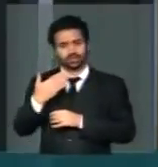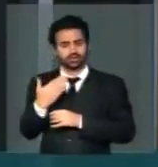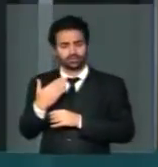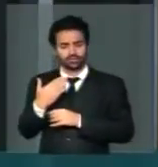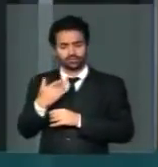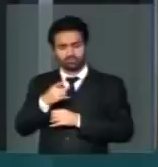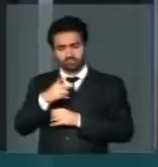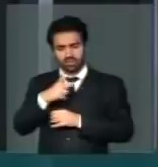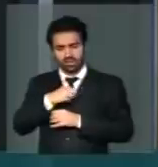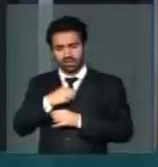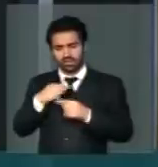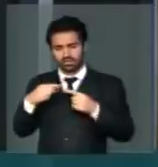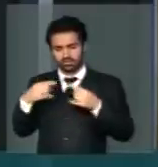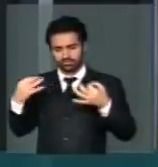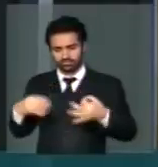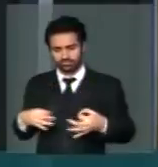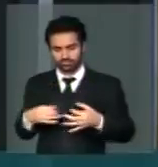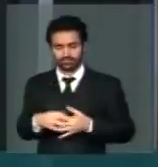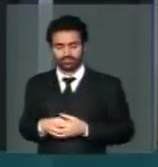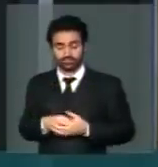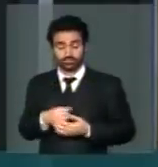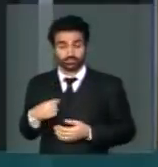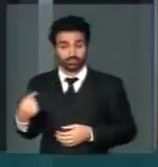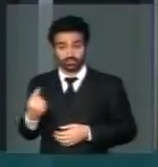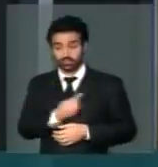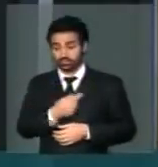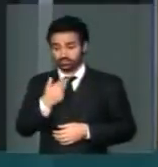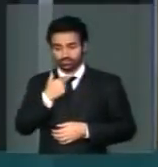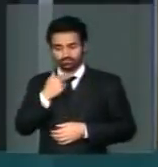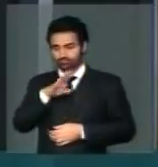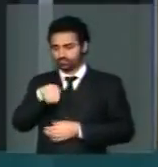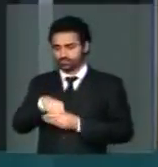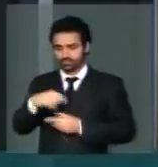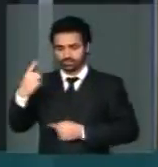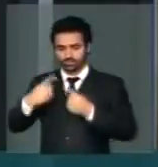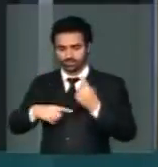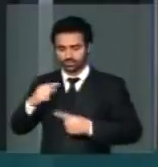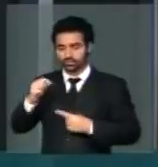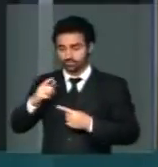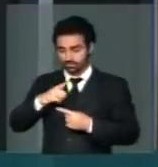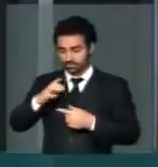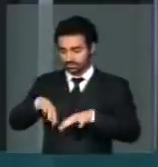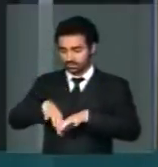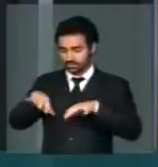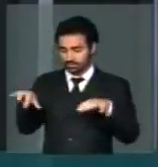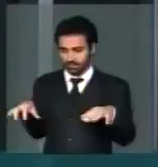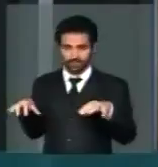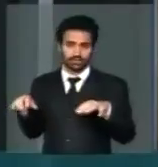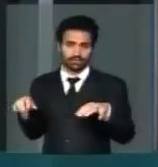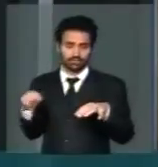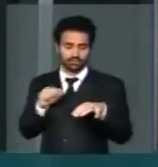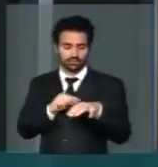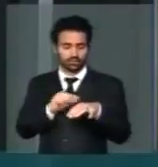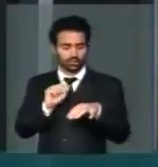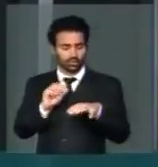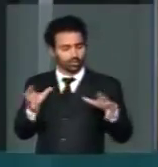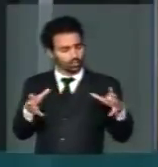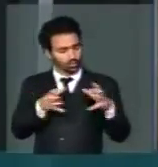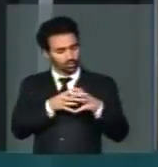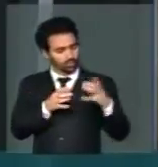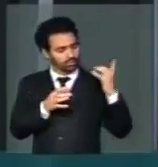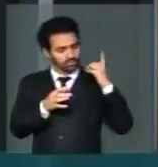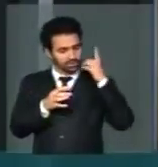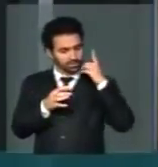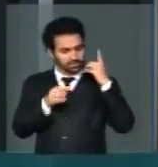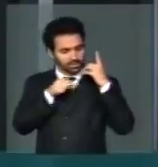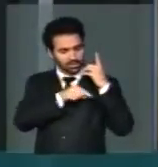ele merece. Que a gente não tenha na discussão a divisão entre aquelas bancadas